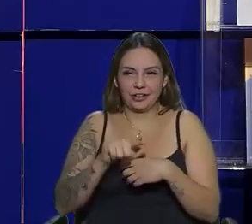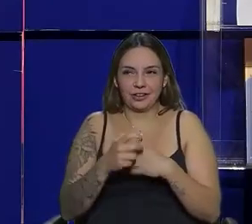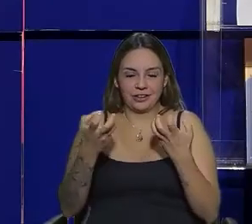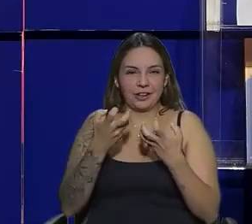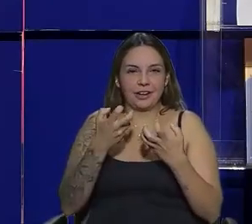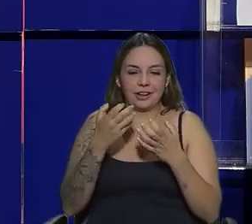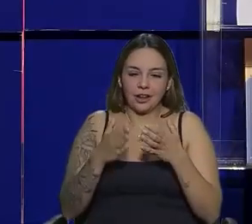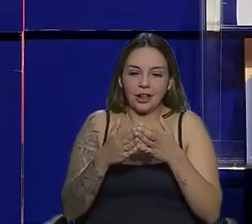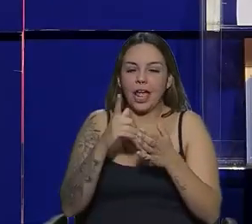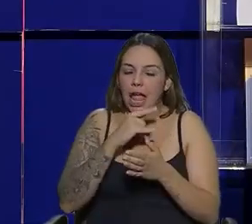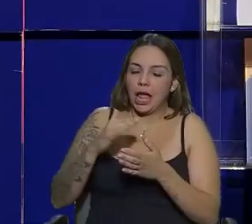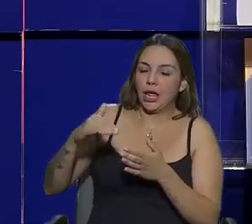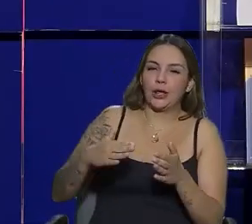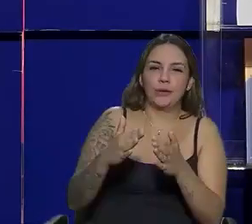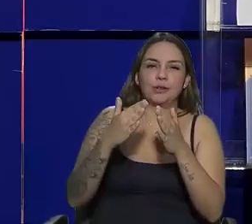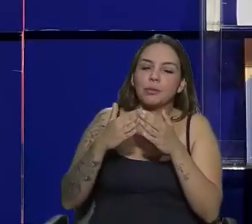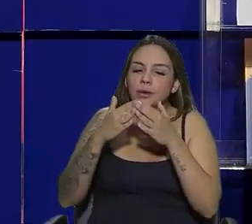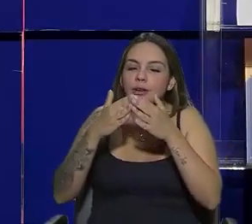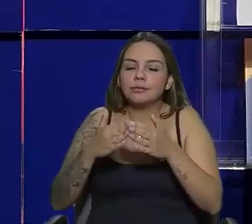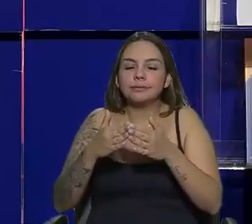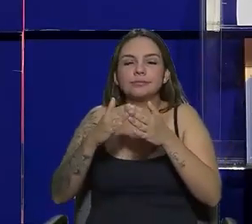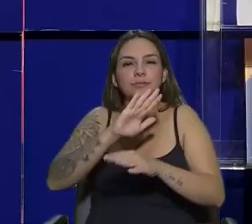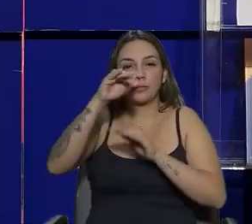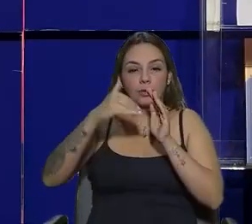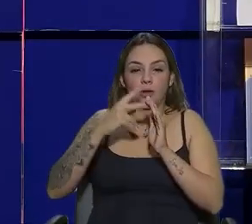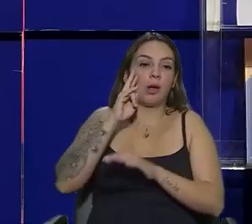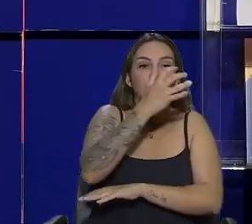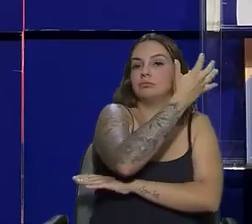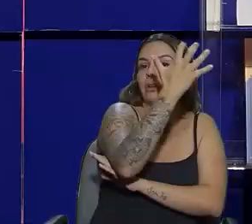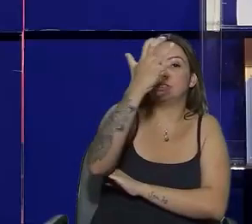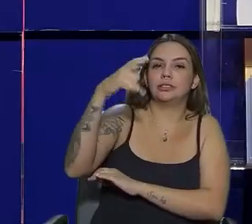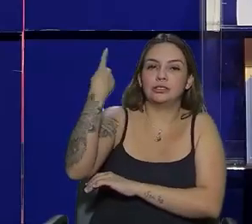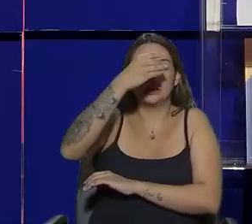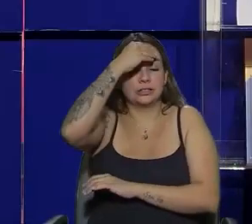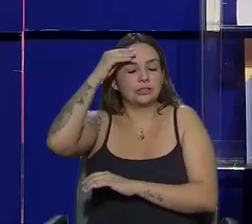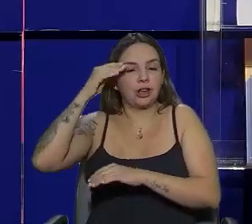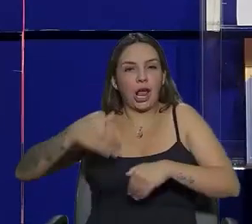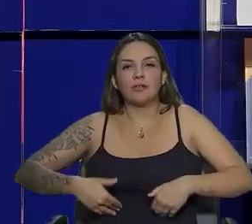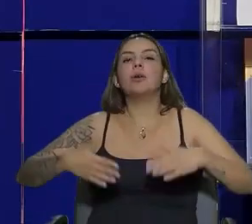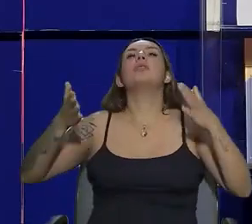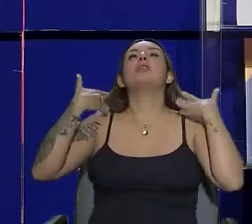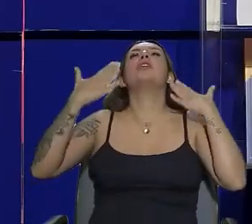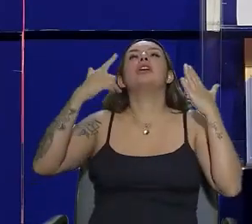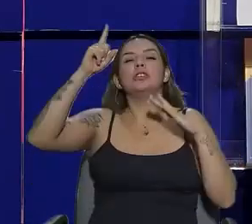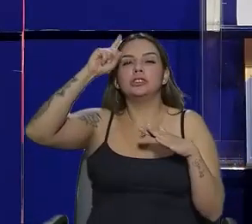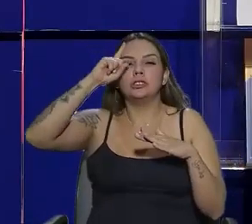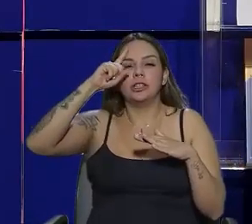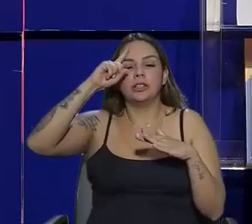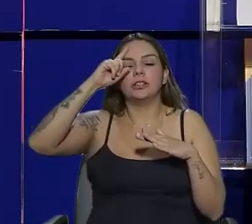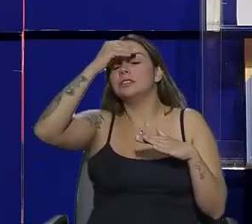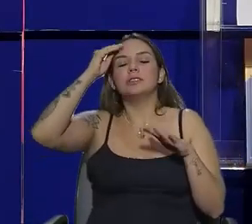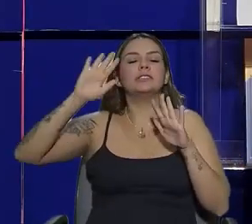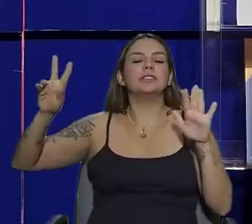parar que quer ser marinheiro dos rios. A exuberância de toda essa paisagem que nos cerca nos fez esquecer a fome e o calor que há dias nos